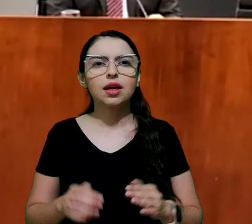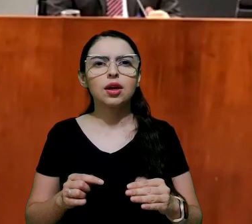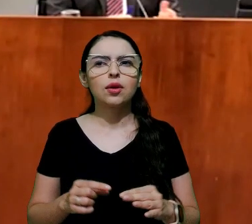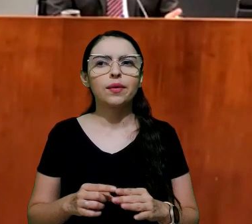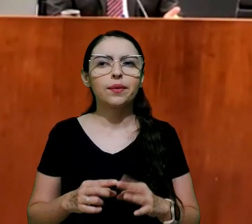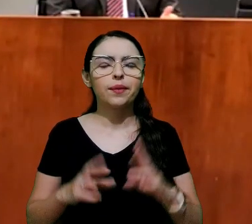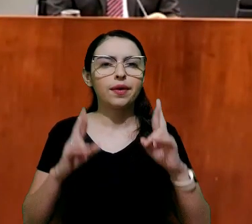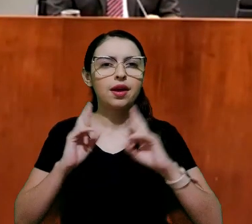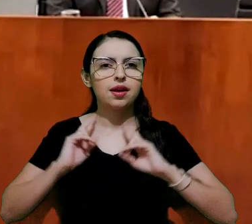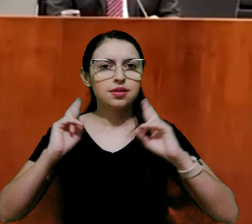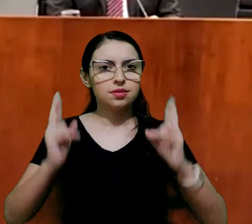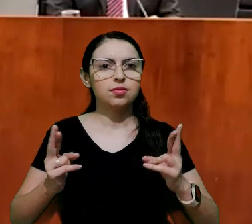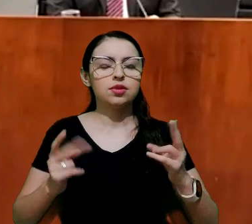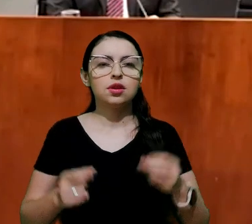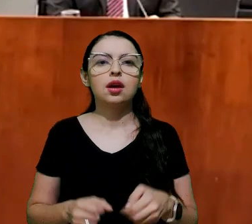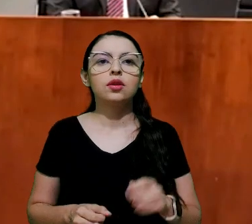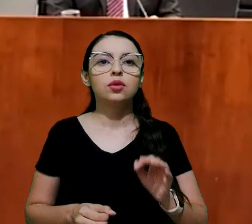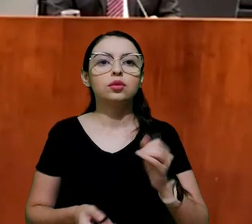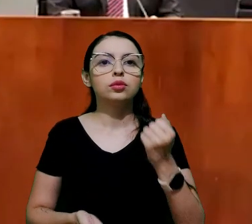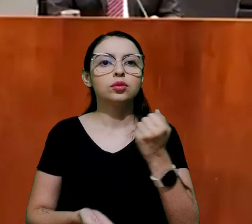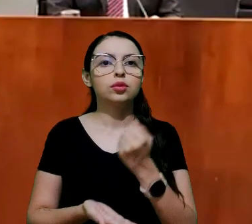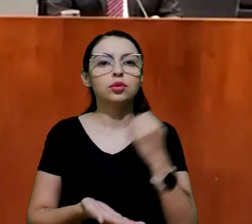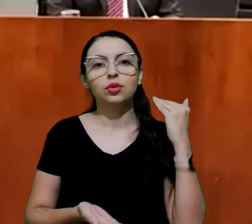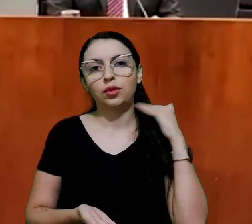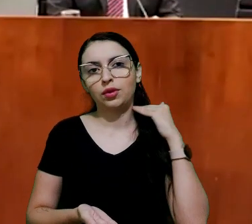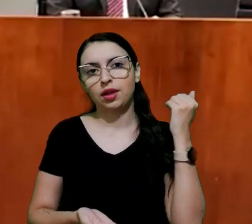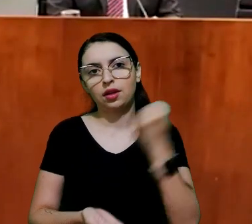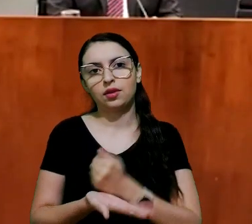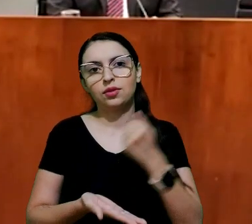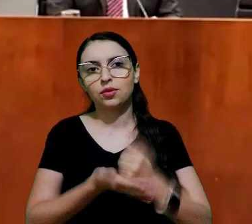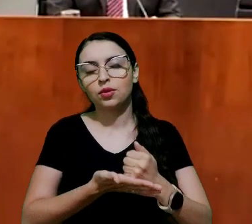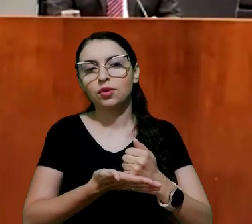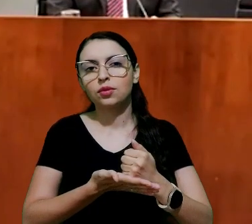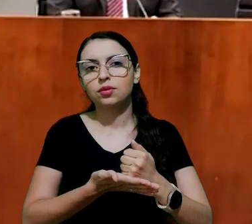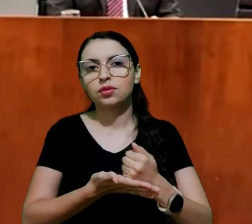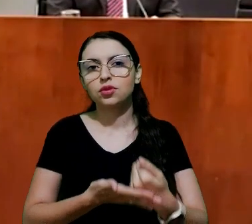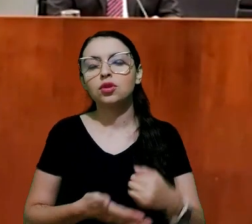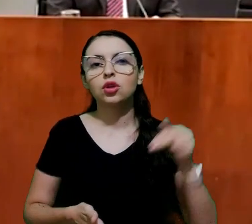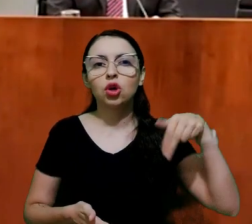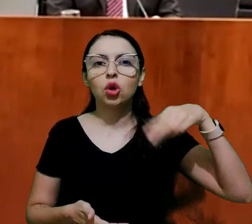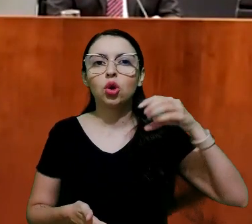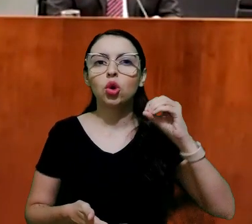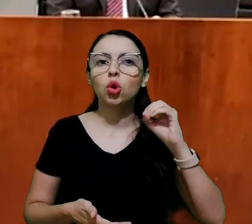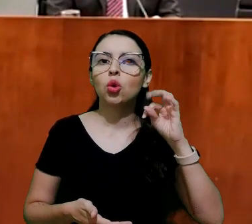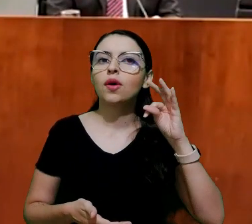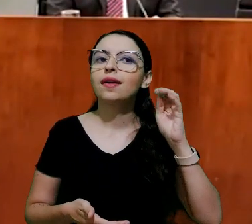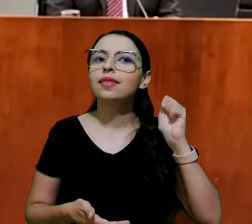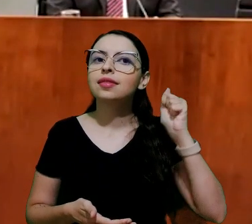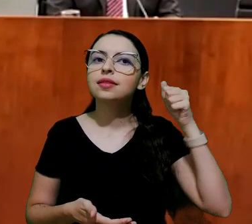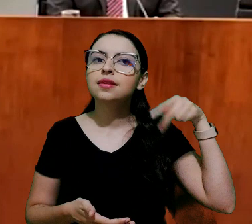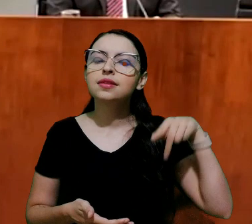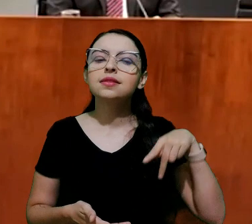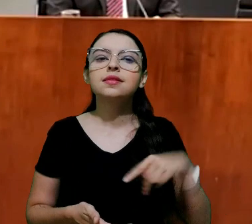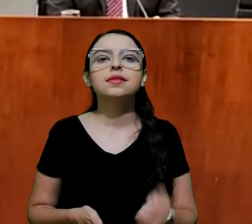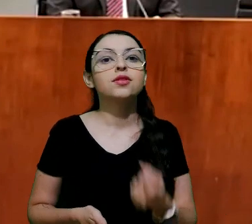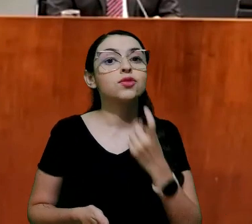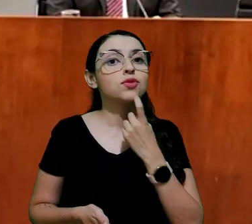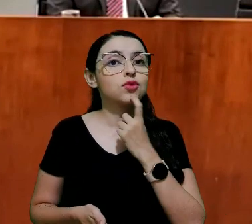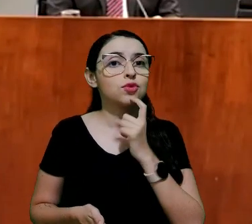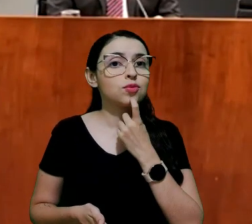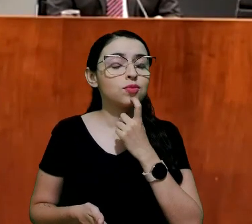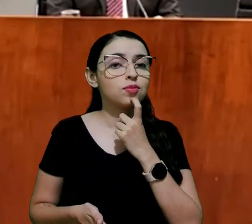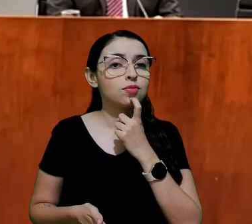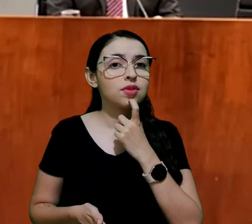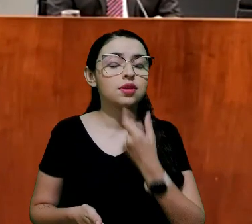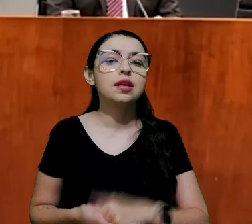cartório de notas, do primeiro cartório de notas de Campinas, que irá também participar amanhã à